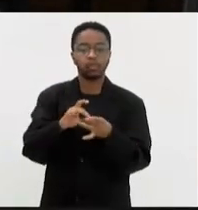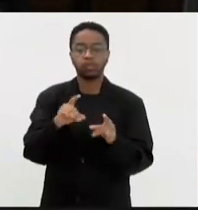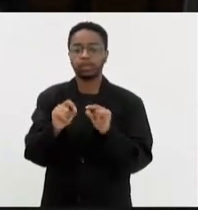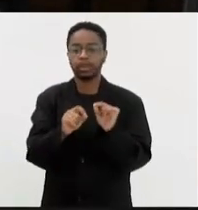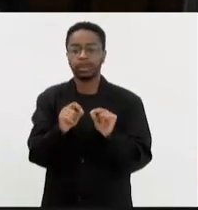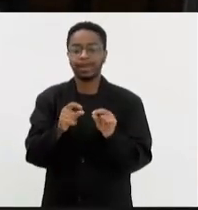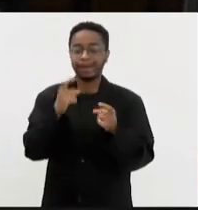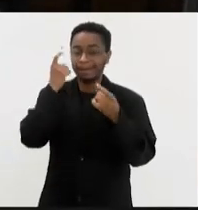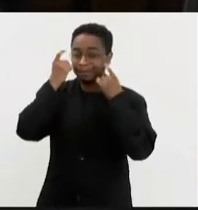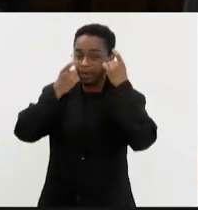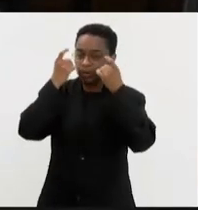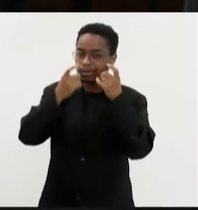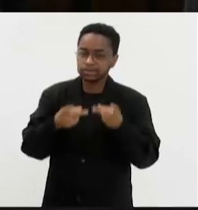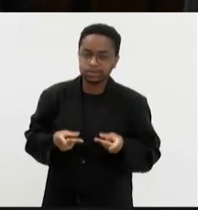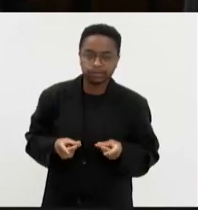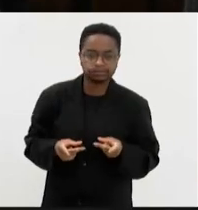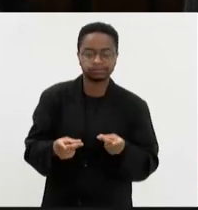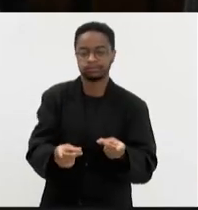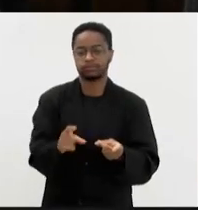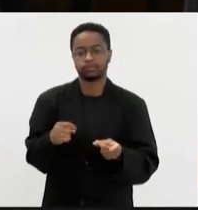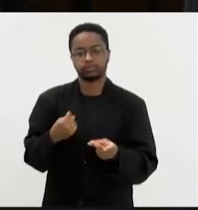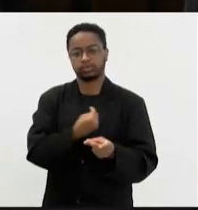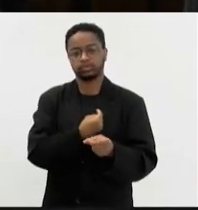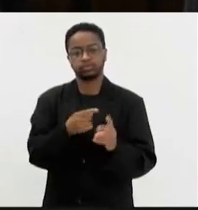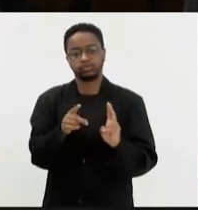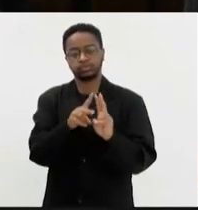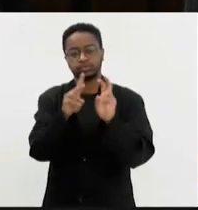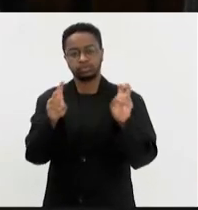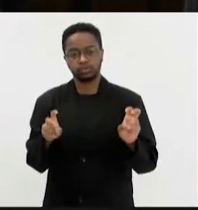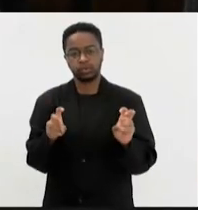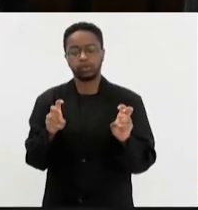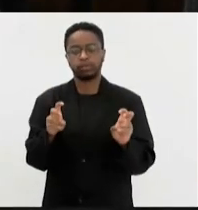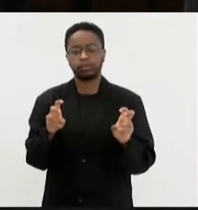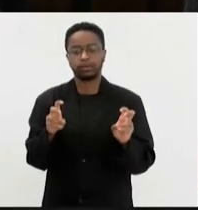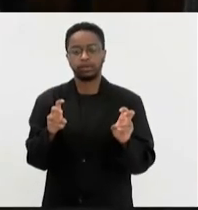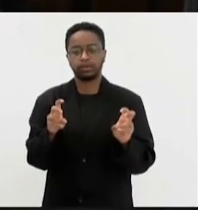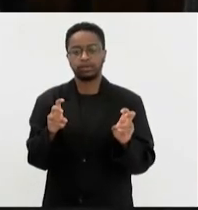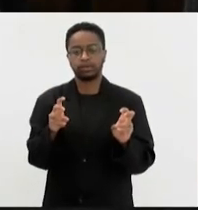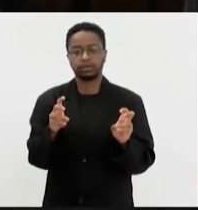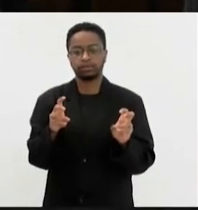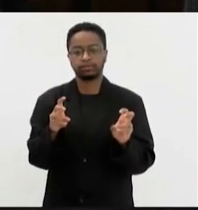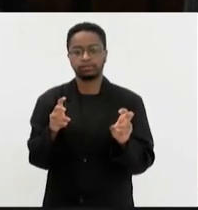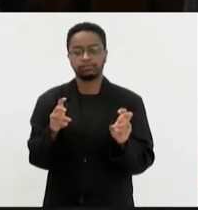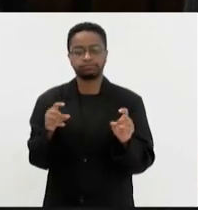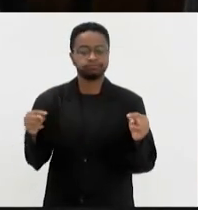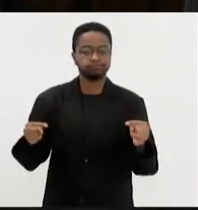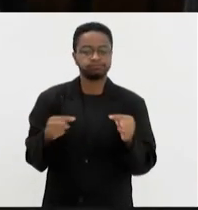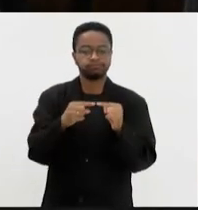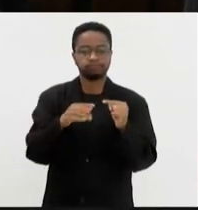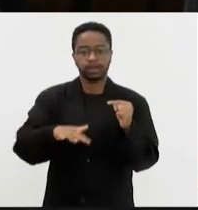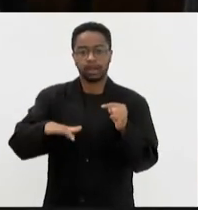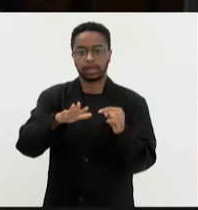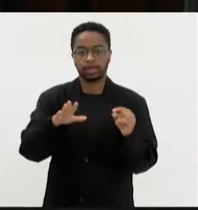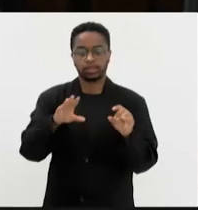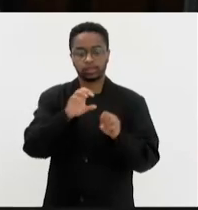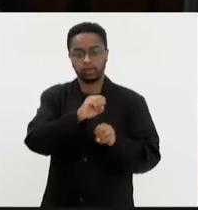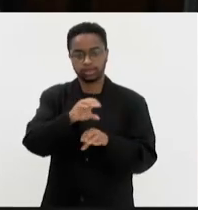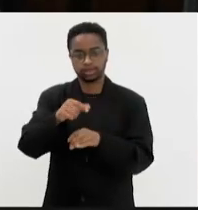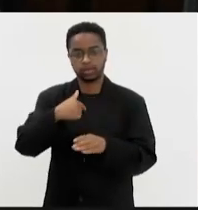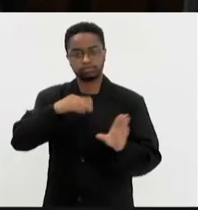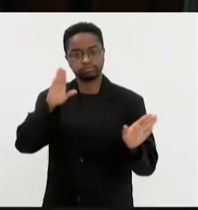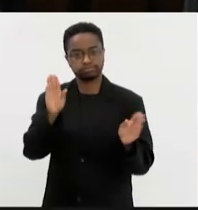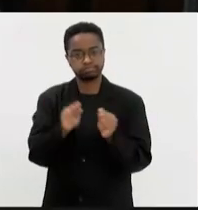preocupação eh em torno da eh do caráter educativo concluo portanto para